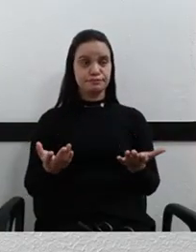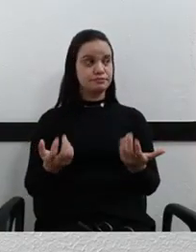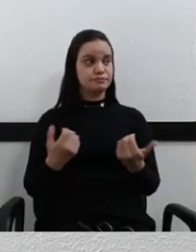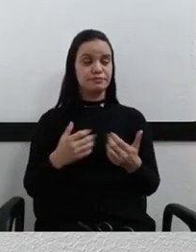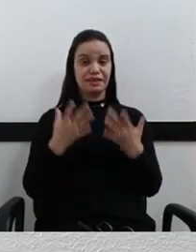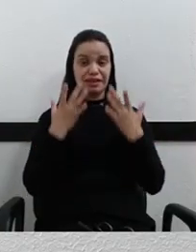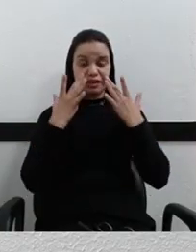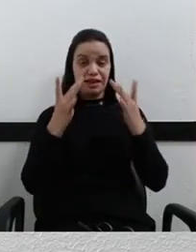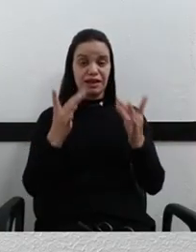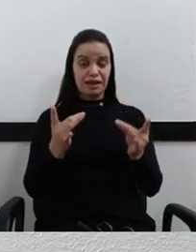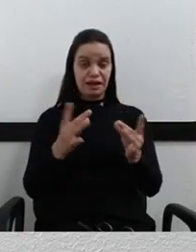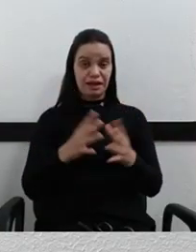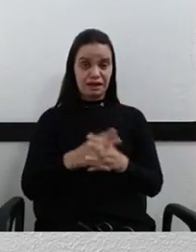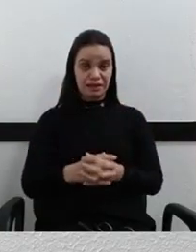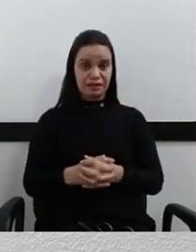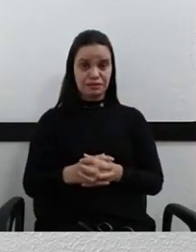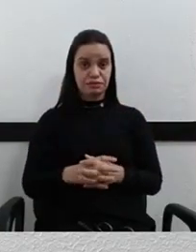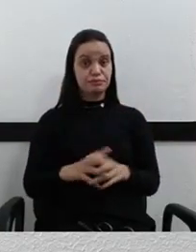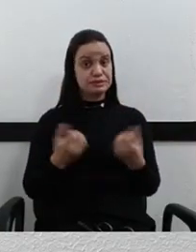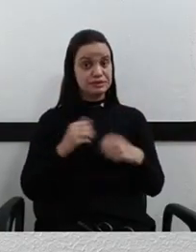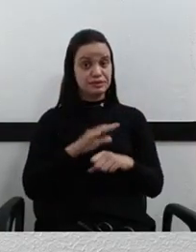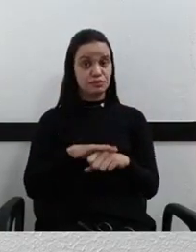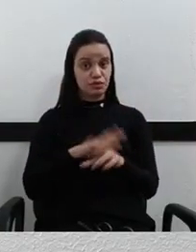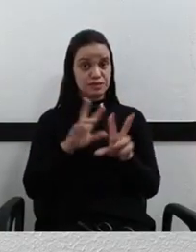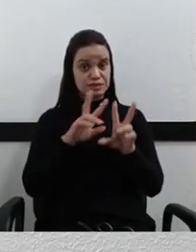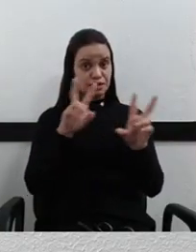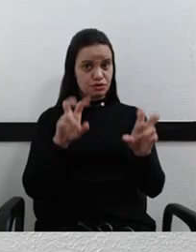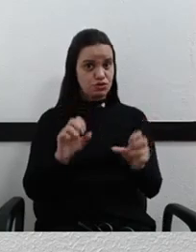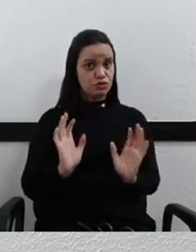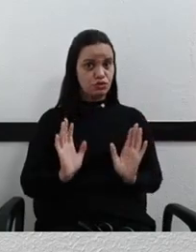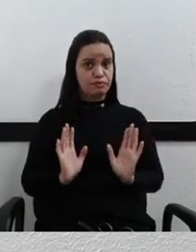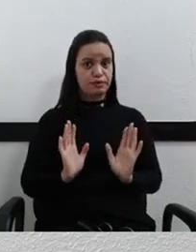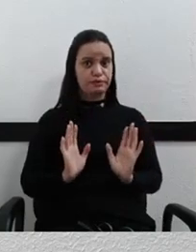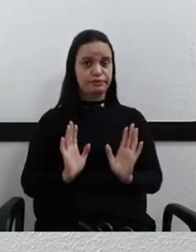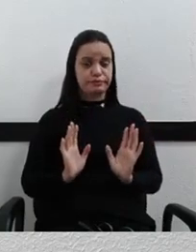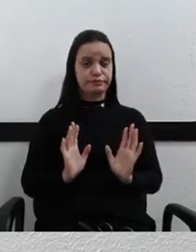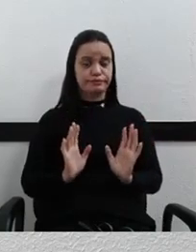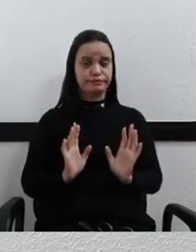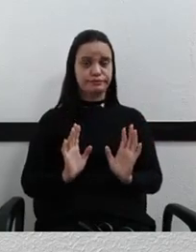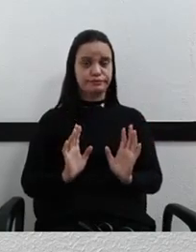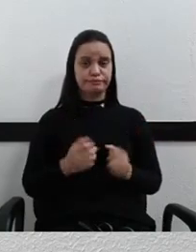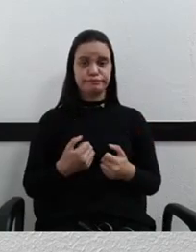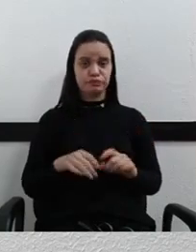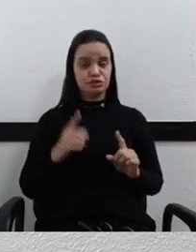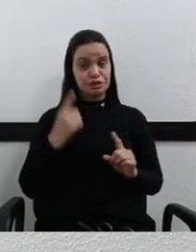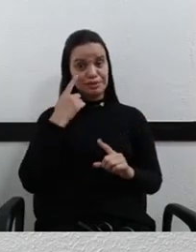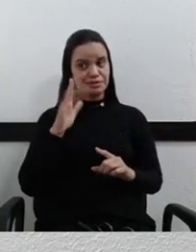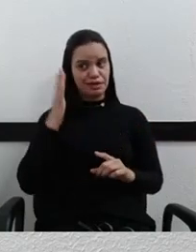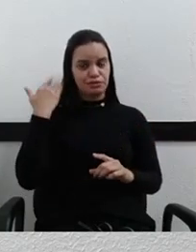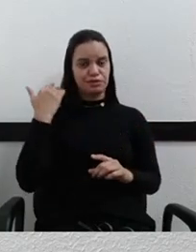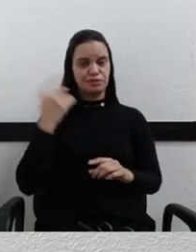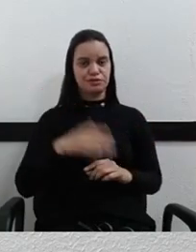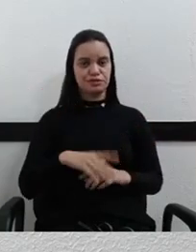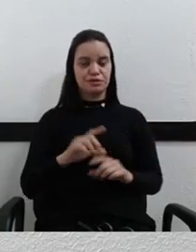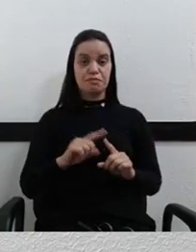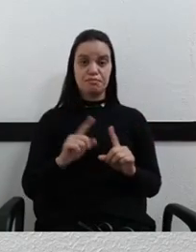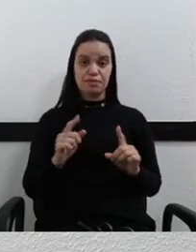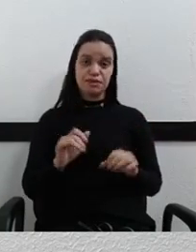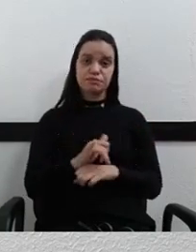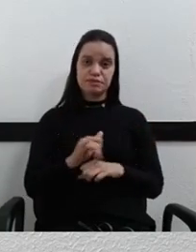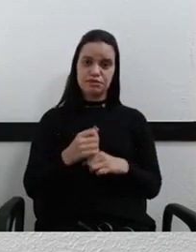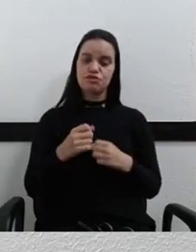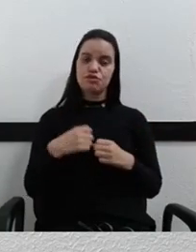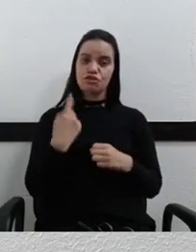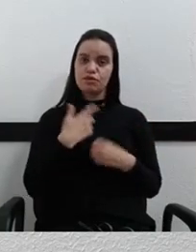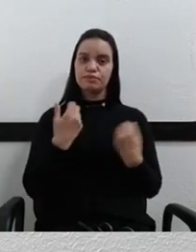objeto de enfrentamento de vocês, nós vamos ter que conversar sobre isso. Ninguém falou sobre isso, nós não falamos sobre isso, porque eu não tinha nem pensado nisso também. Mas essa temática nós vamos ter que